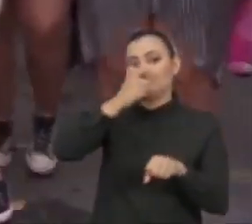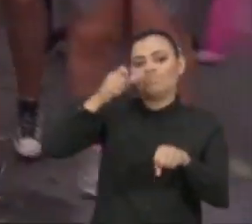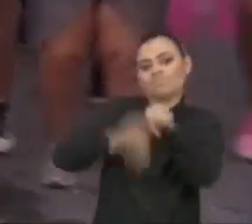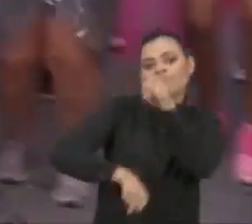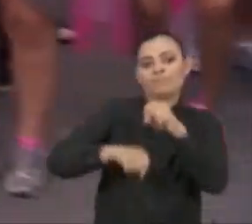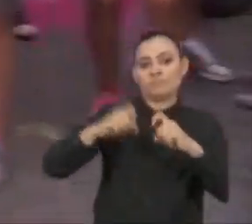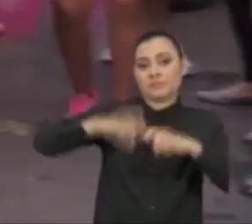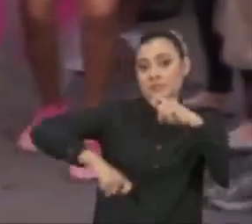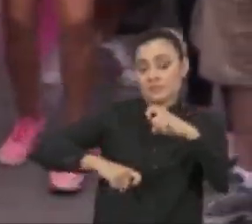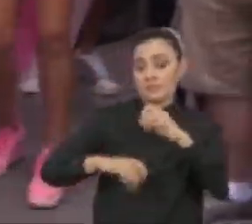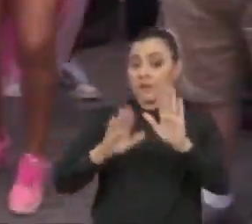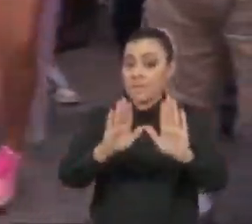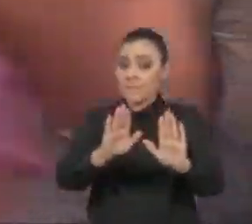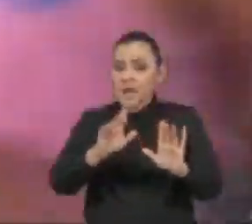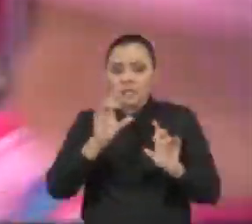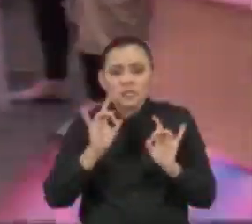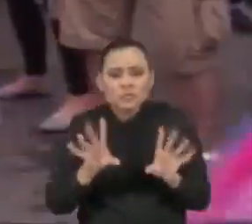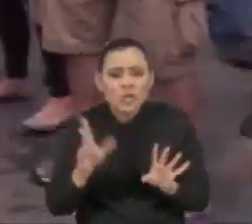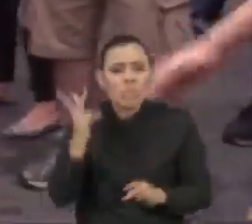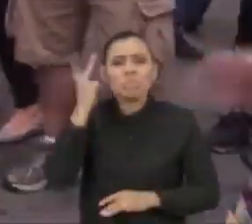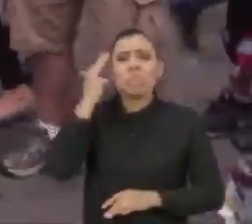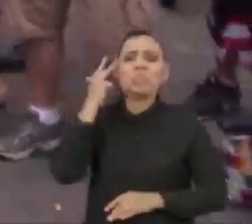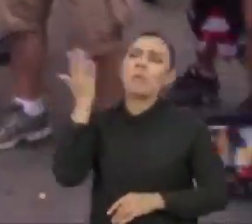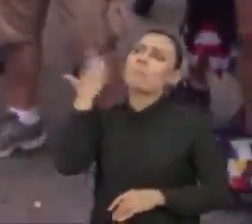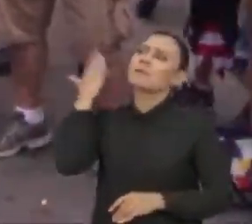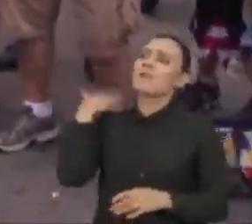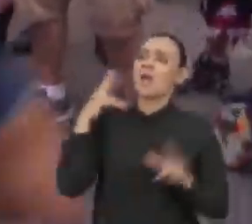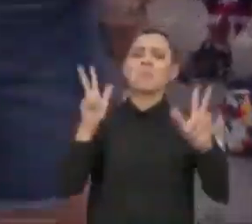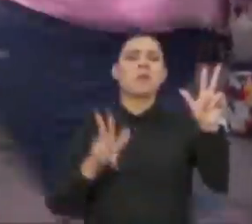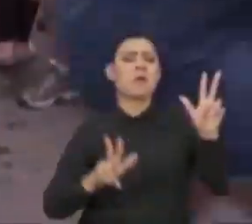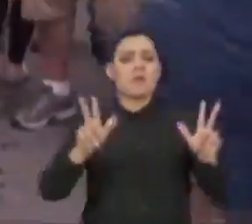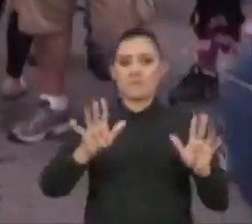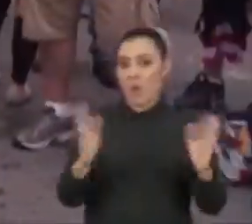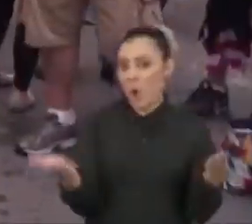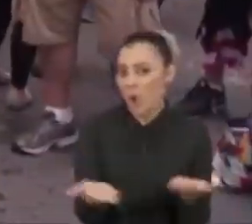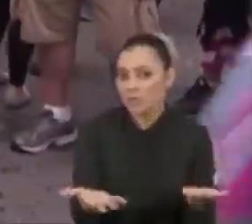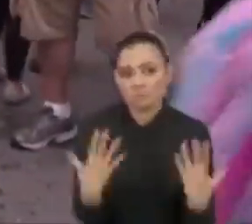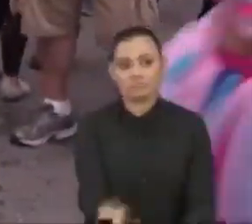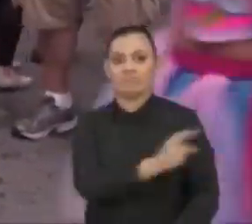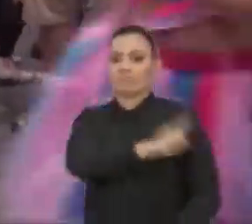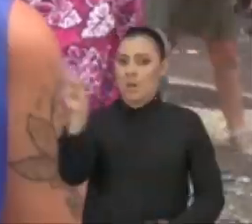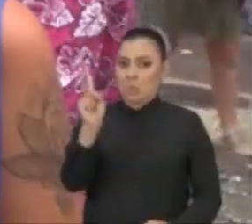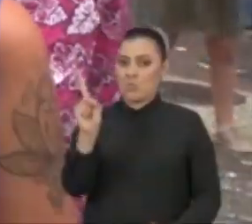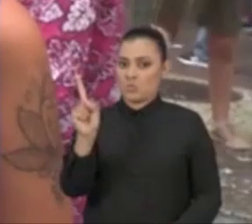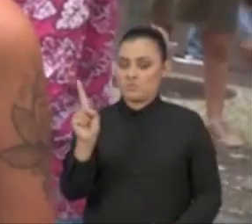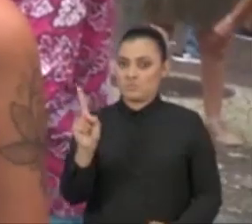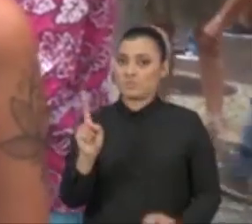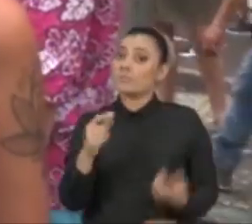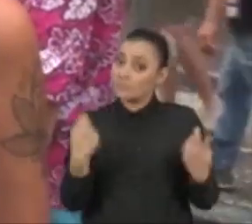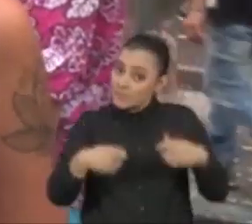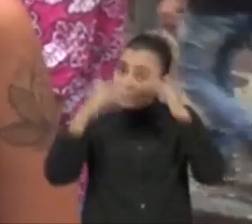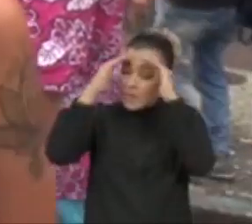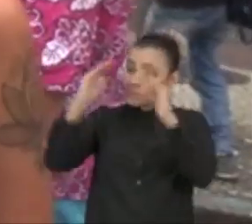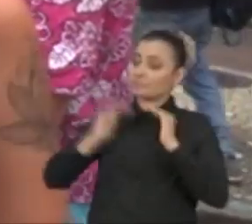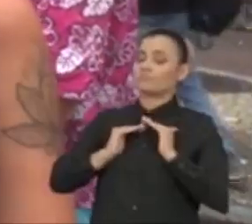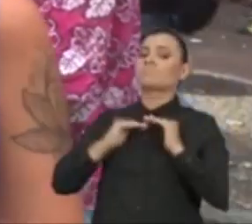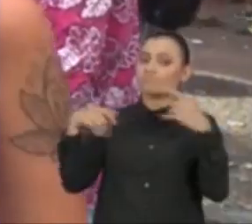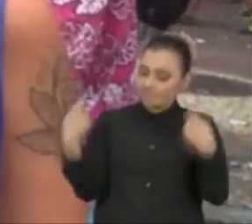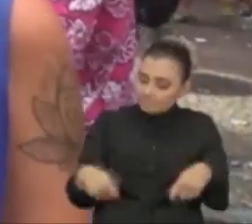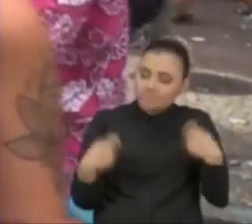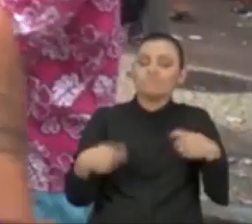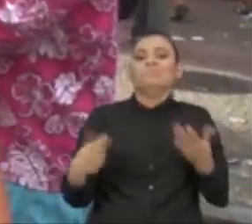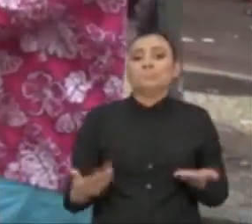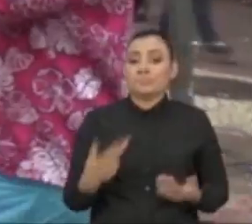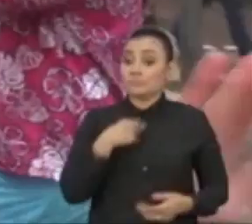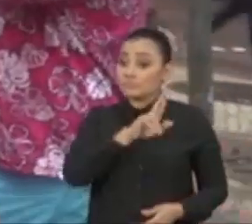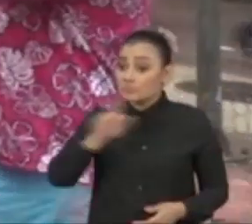lembrar, situações naturalizadas no passado, hoje não são aceitáveis. Tem que respeitar, né? Se você